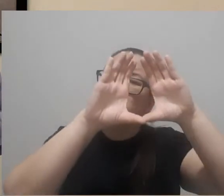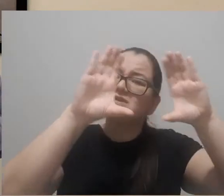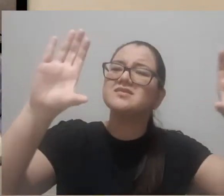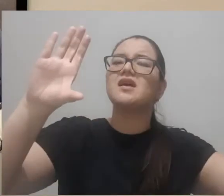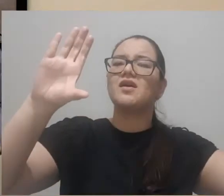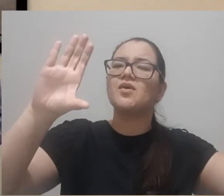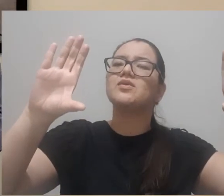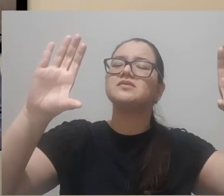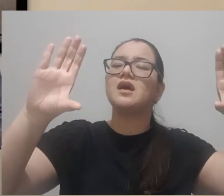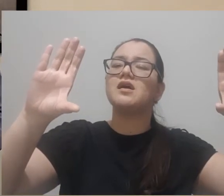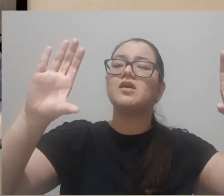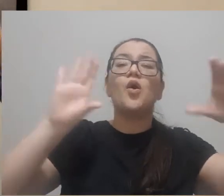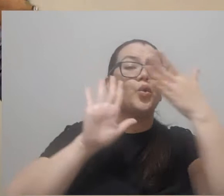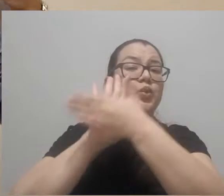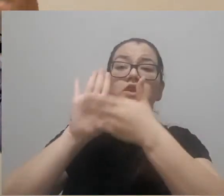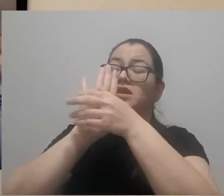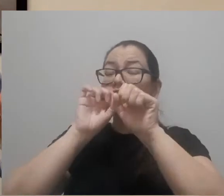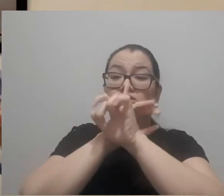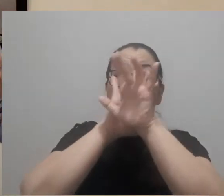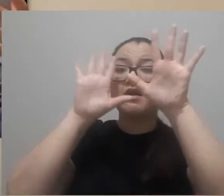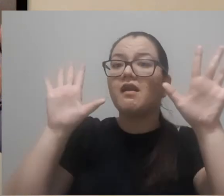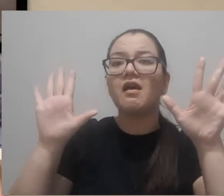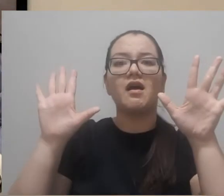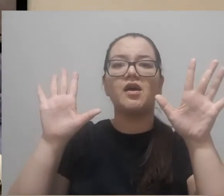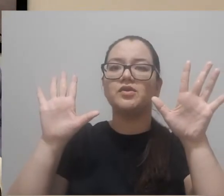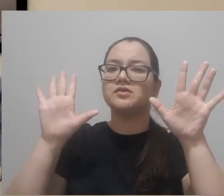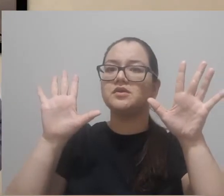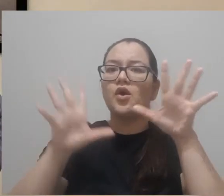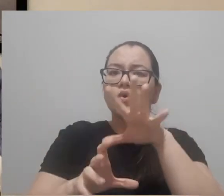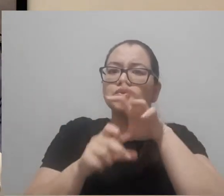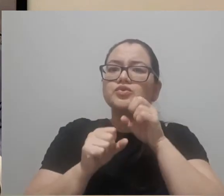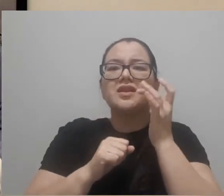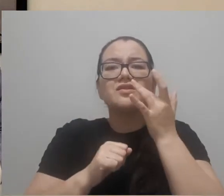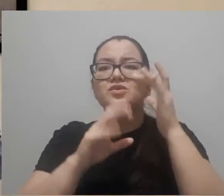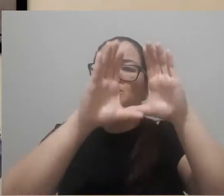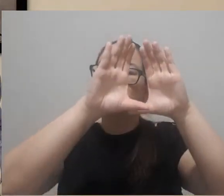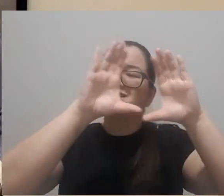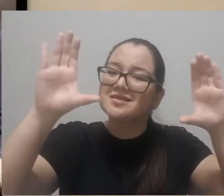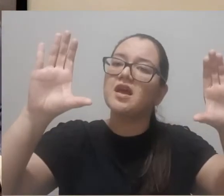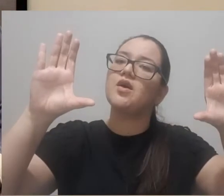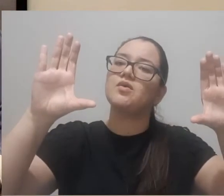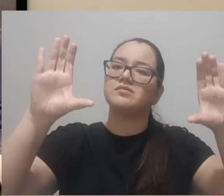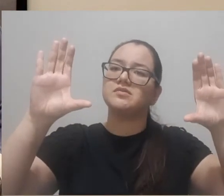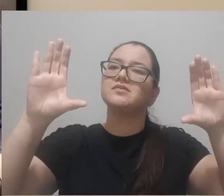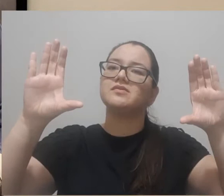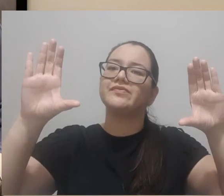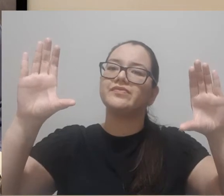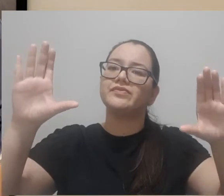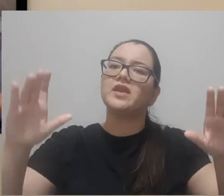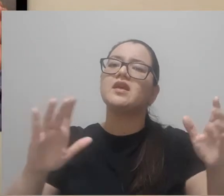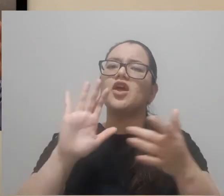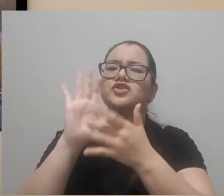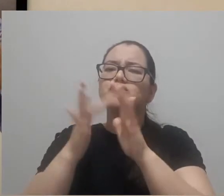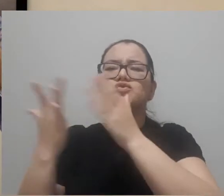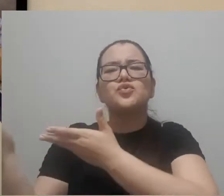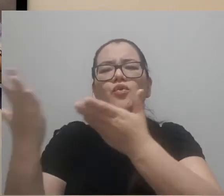tesouros nos céus. Ajuntai para vós outros tesouros no céu. Esse é o convite para mim e para você.